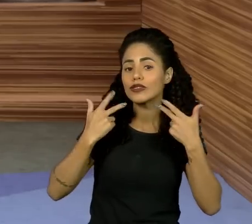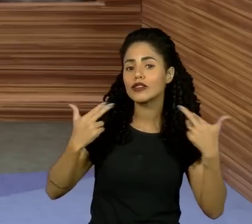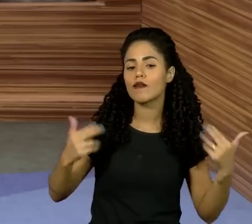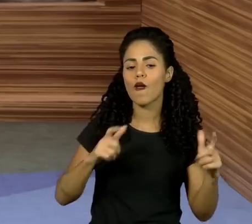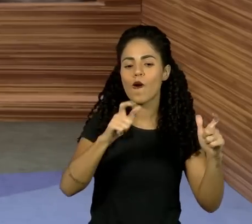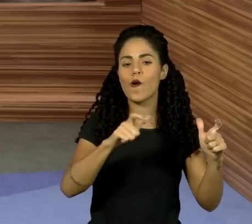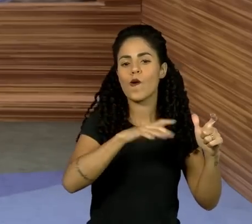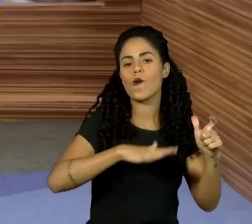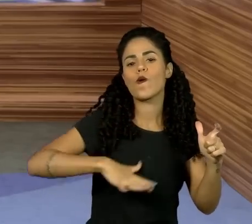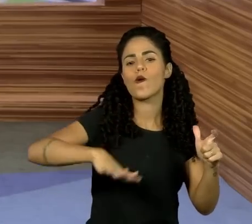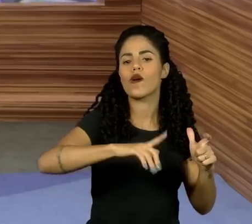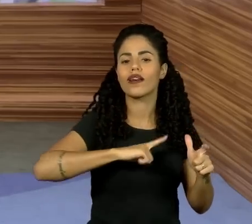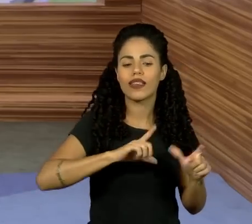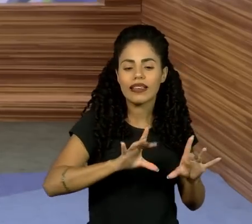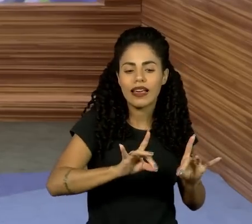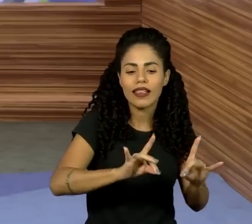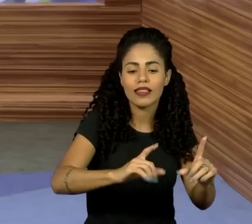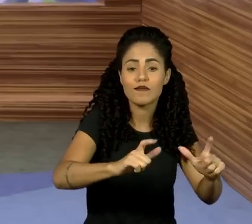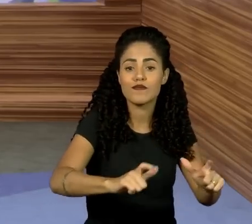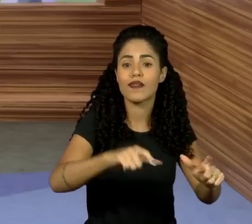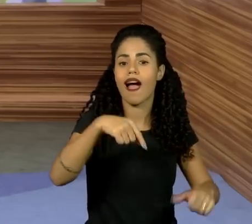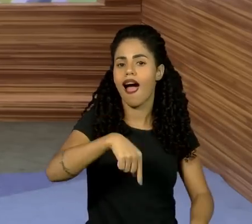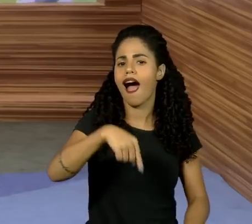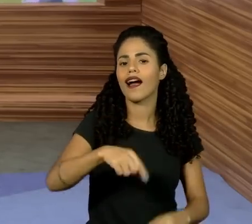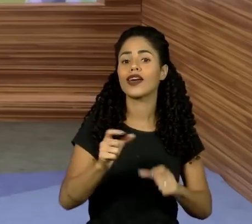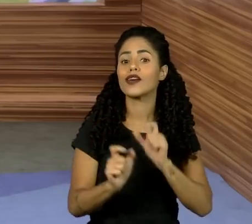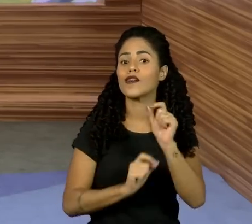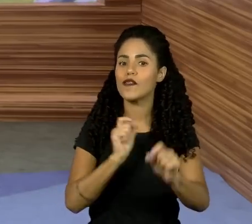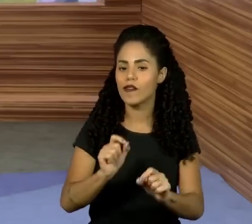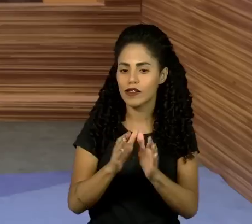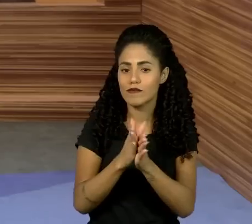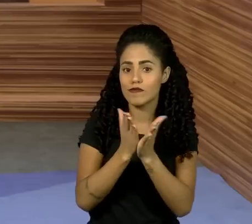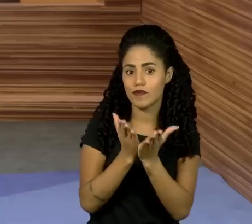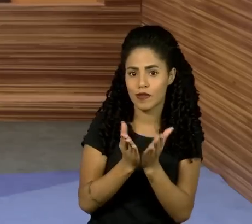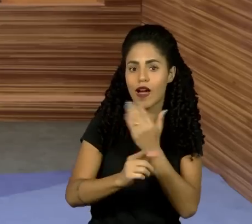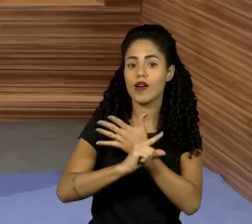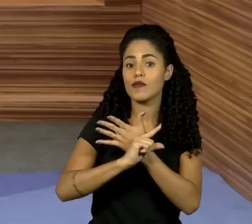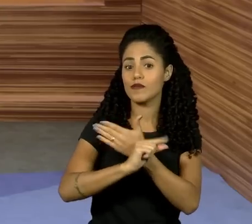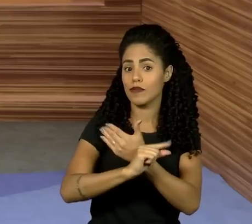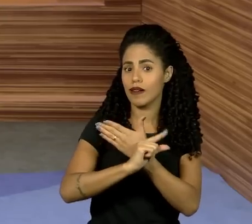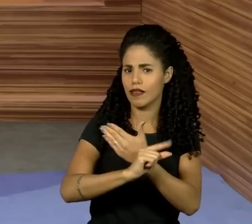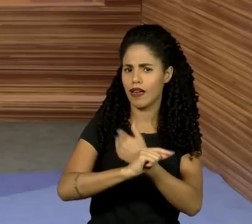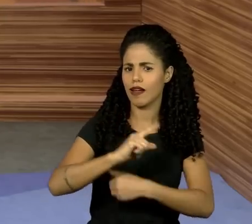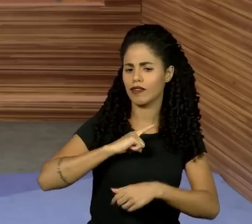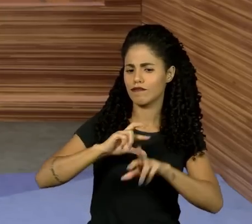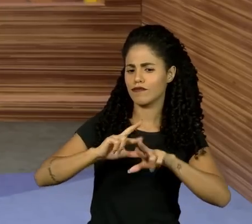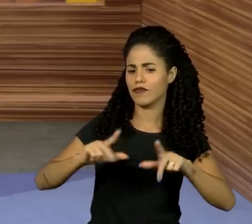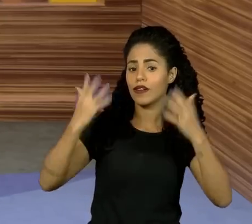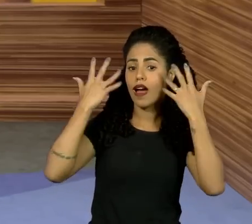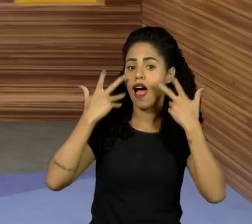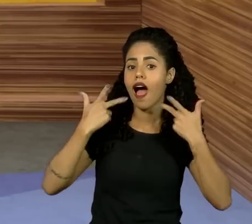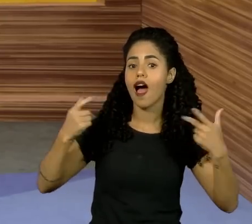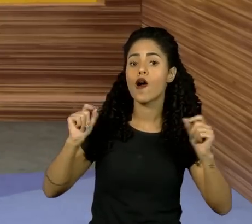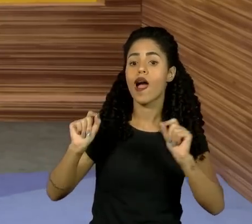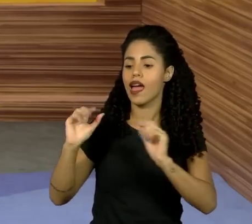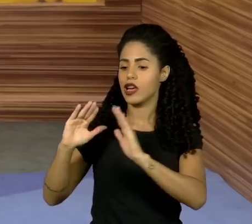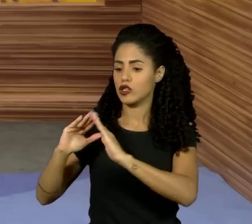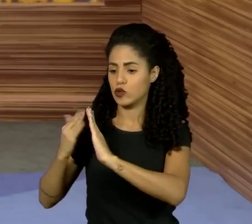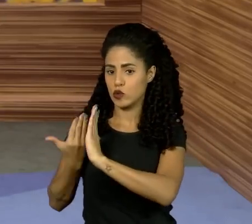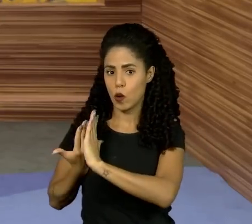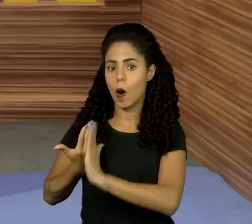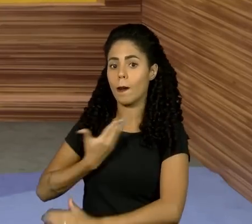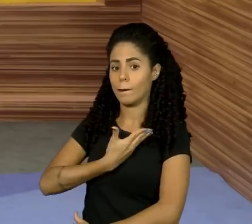maior área úmida continental da Terra. A coleção O Pantanal é Animal é destinada a escolas públicas